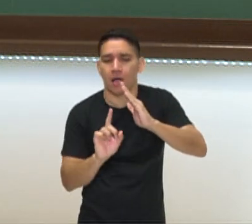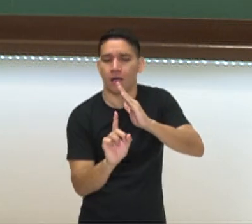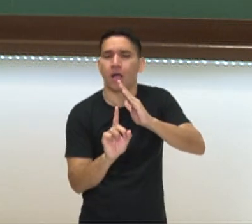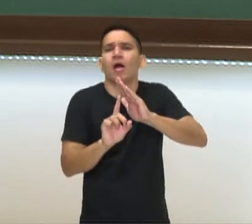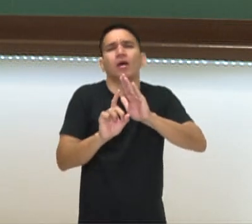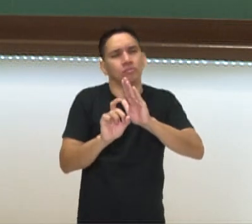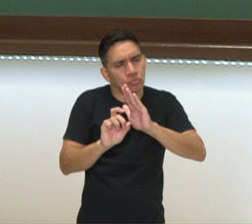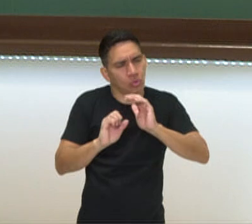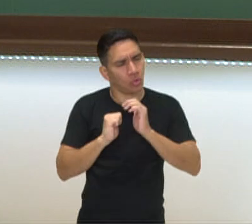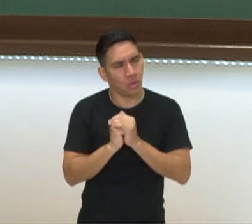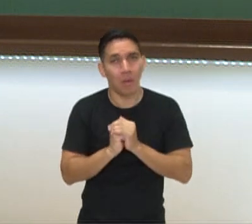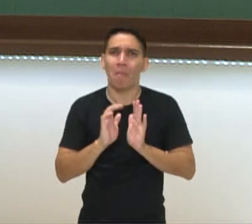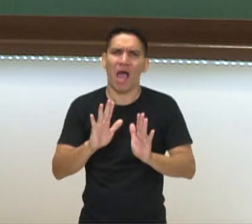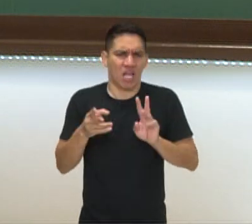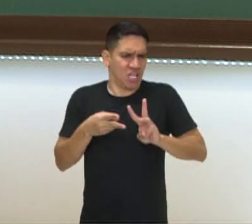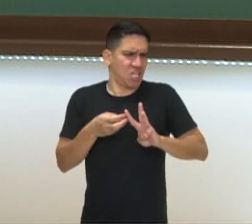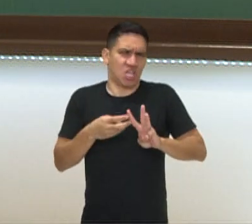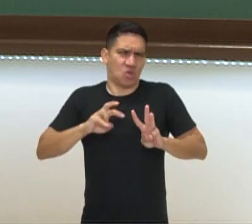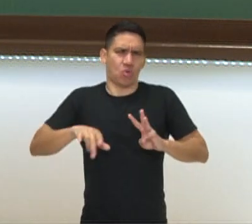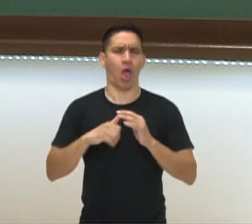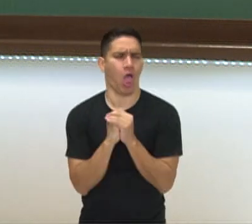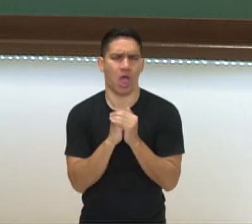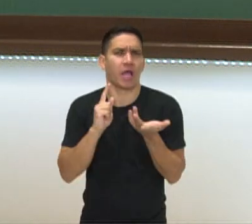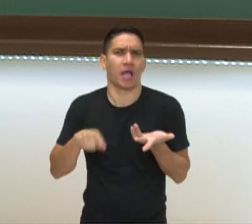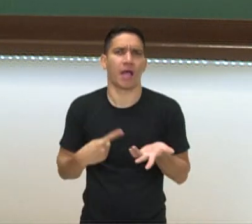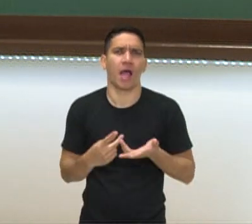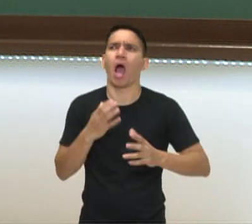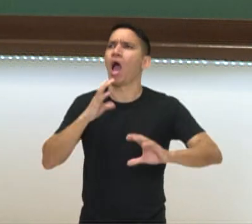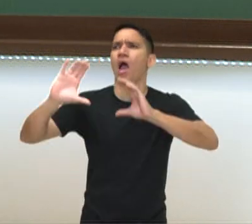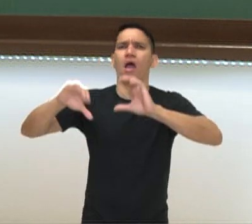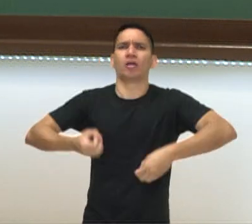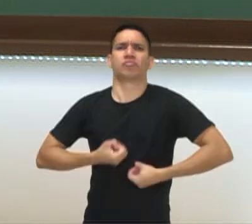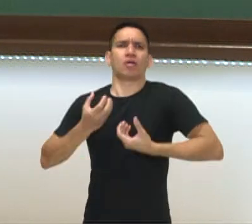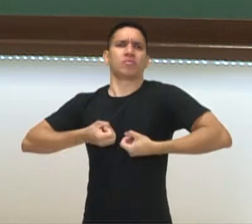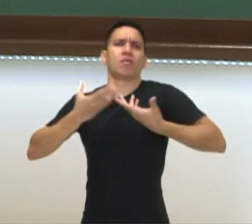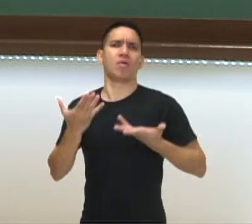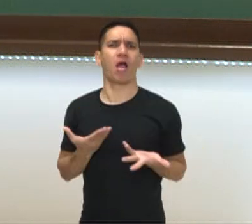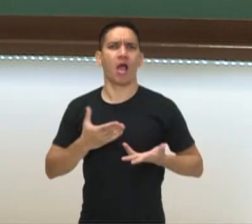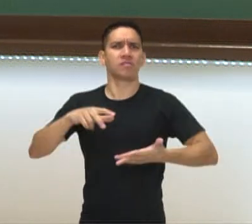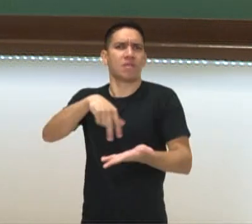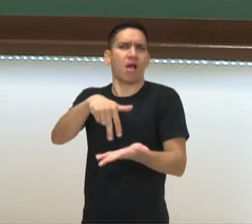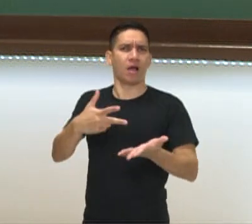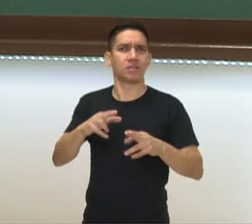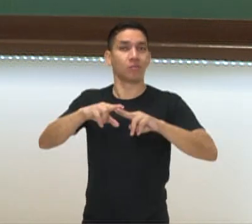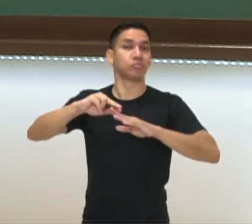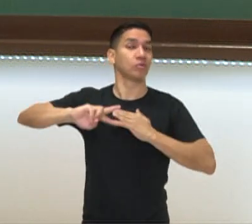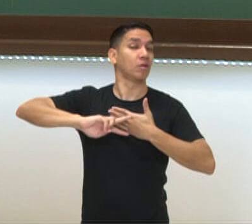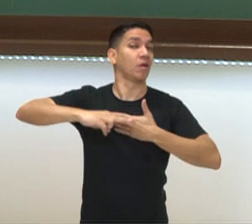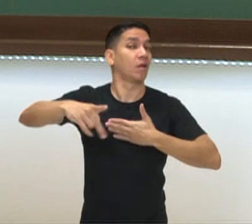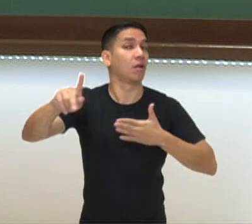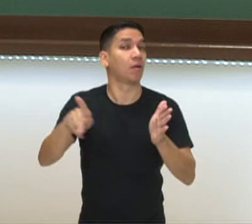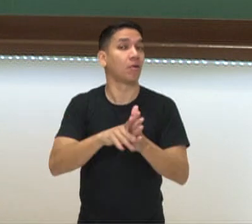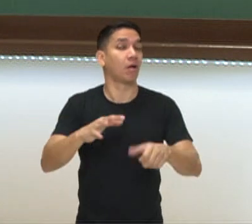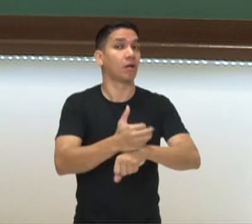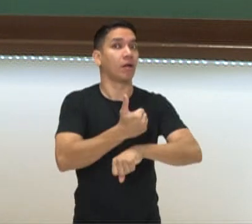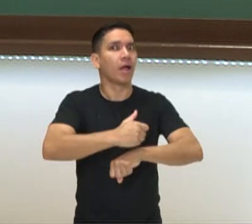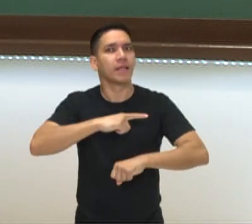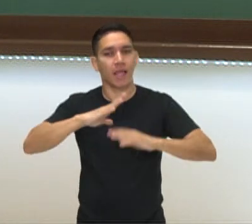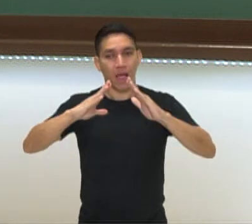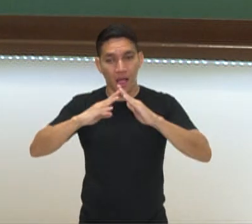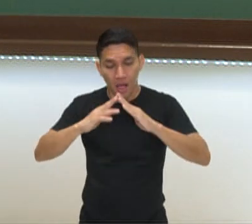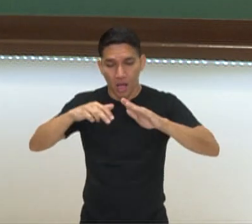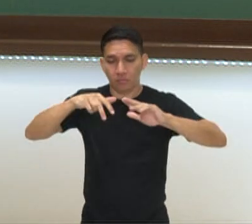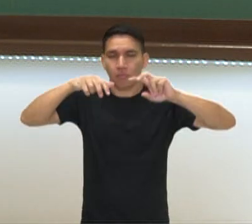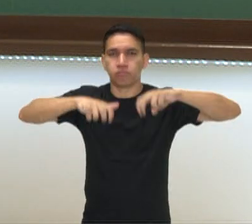reza, índio dança, índio canta, isso é um pouco reflexo da colonização. Então eles têm uma casa de dança xamânica, o indígena dança e